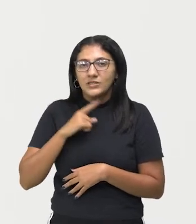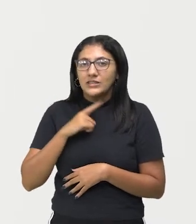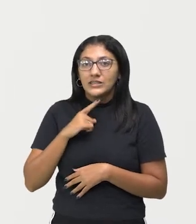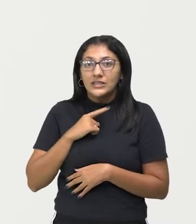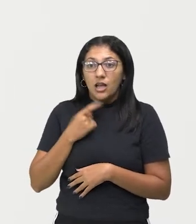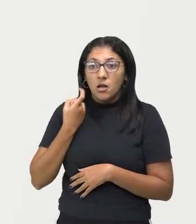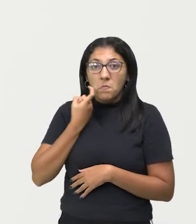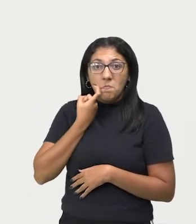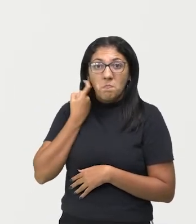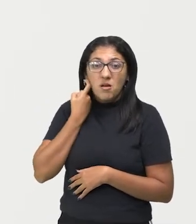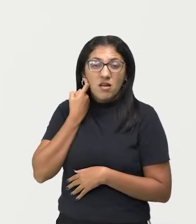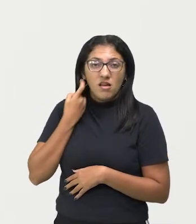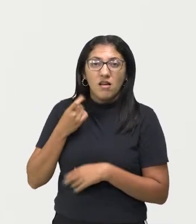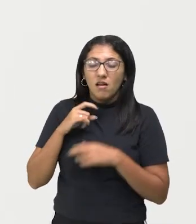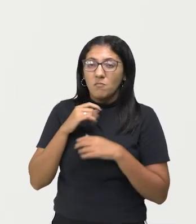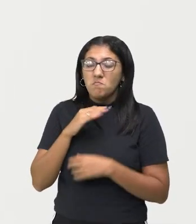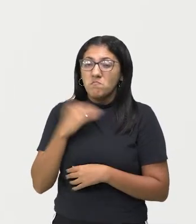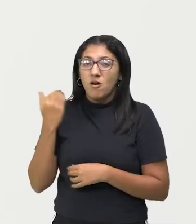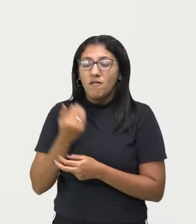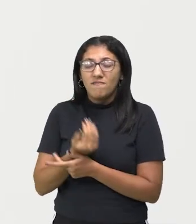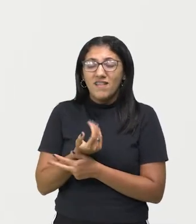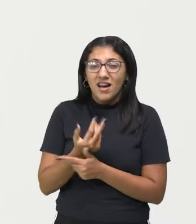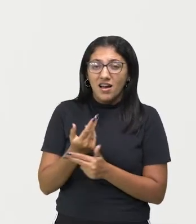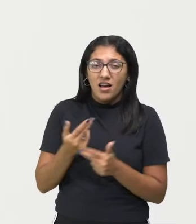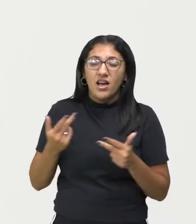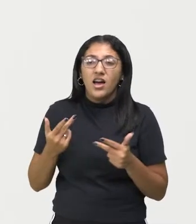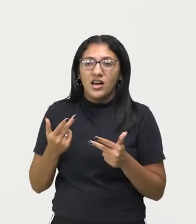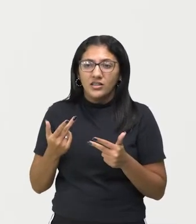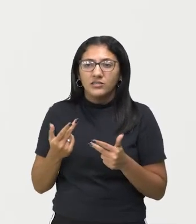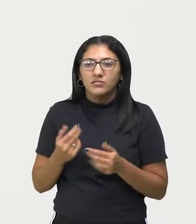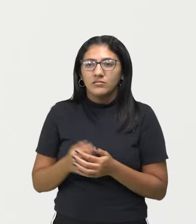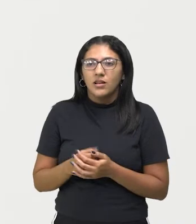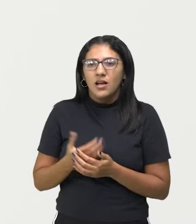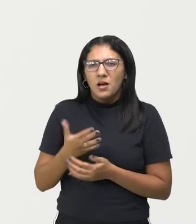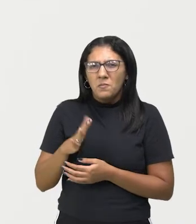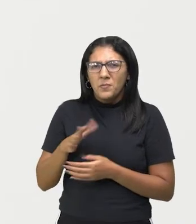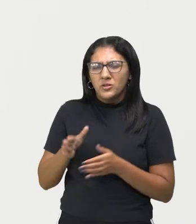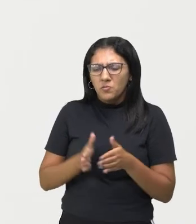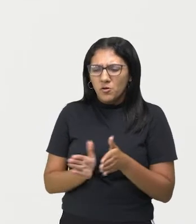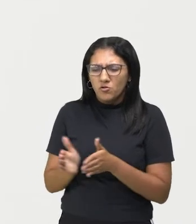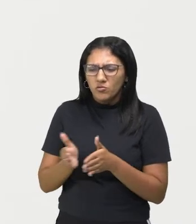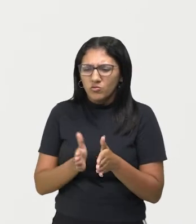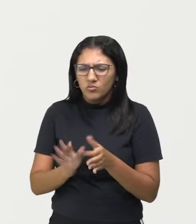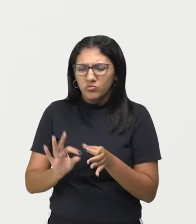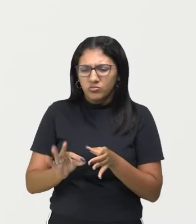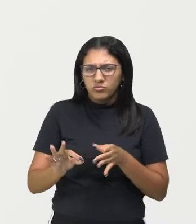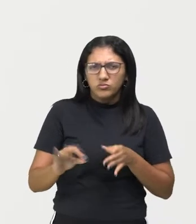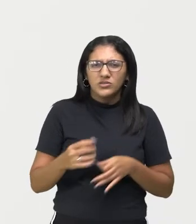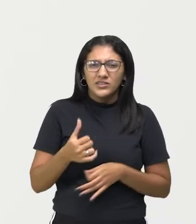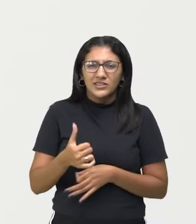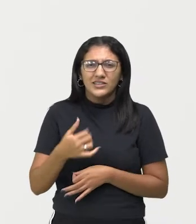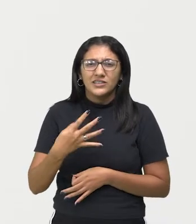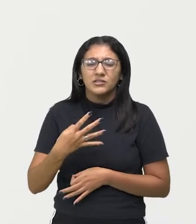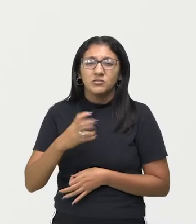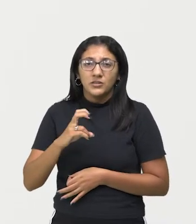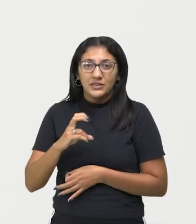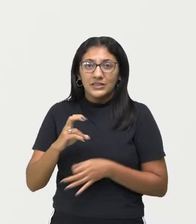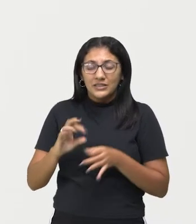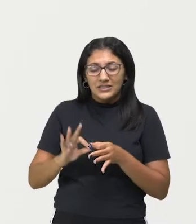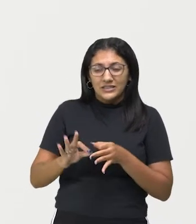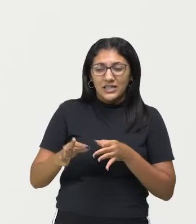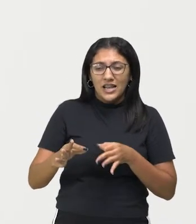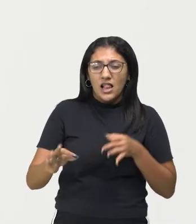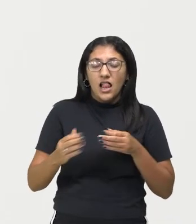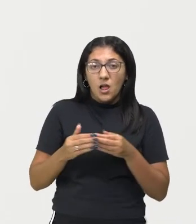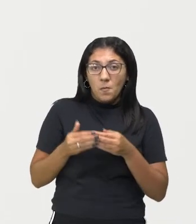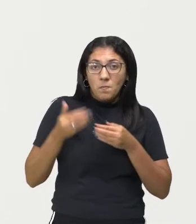de peixes a jusante, ou seja, após ela, por cerca de 145 quilômetros. Ou seja, logo no início, por 145 quilômetros após